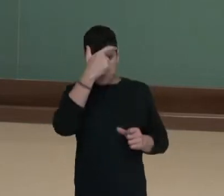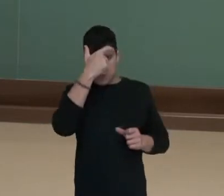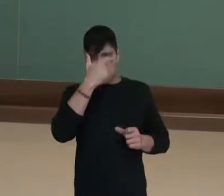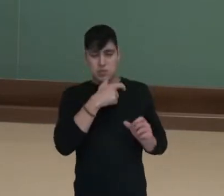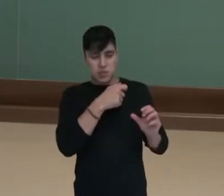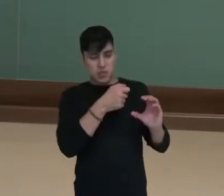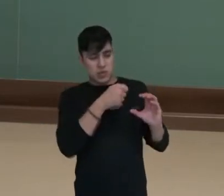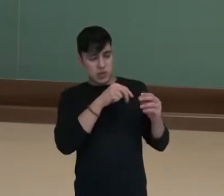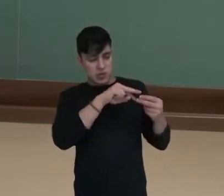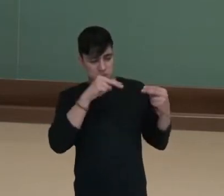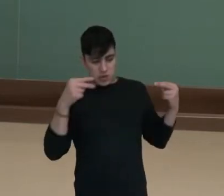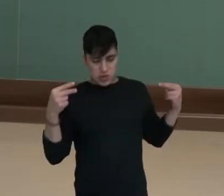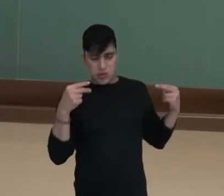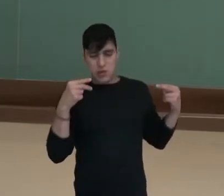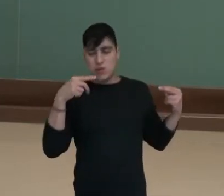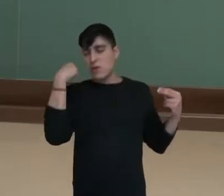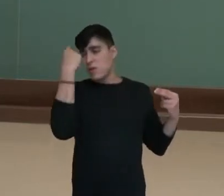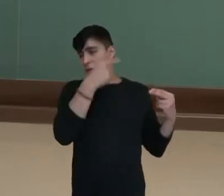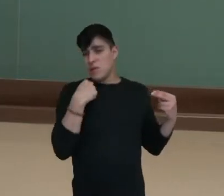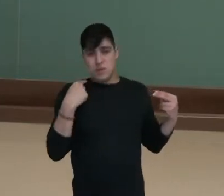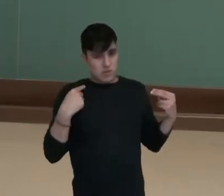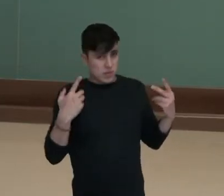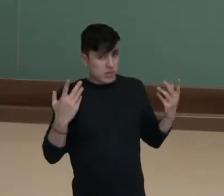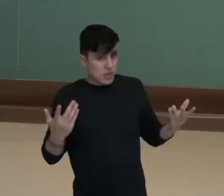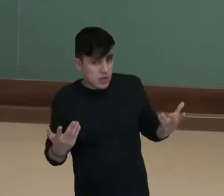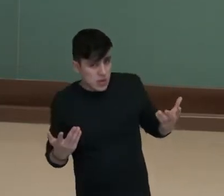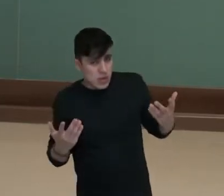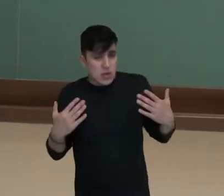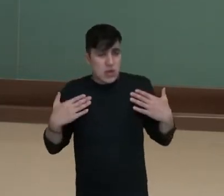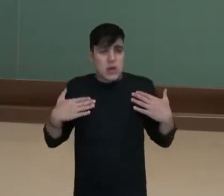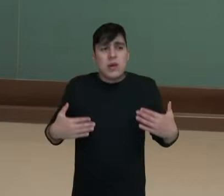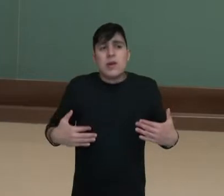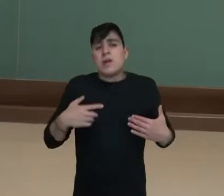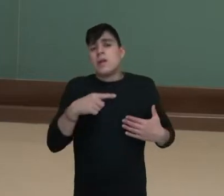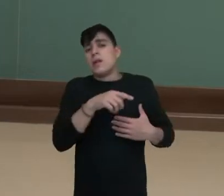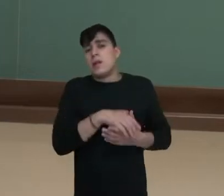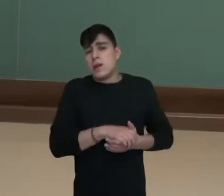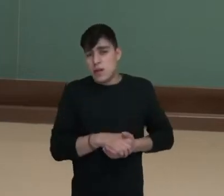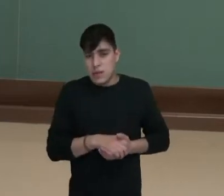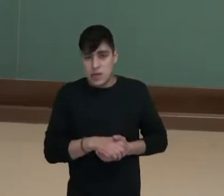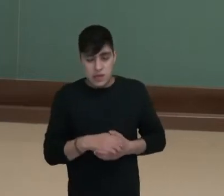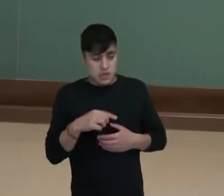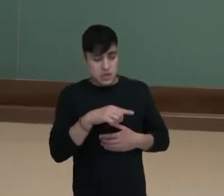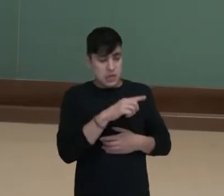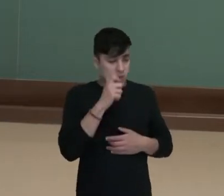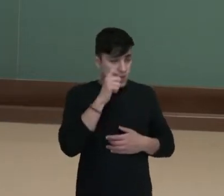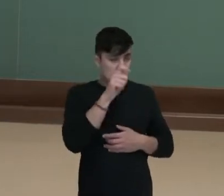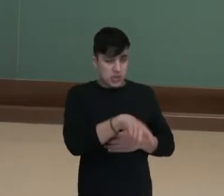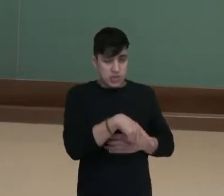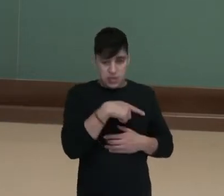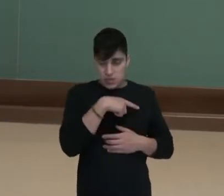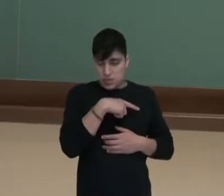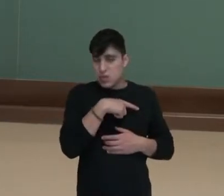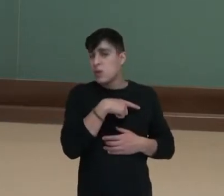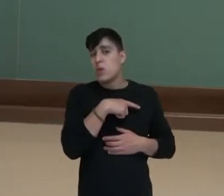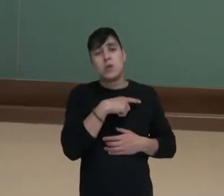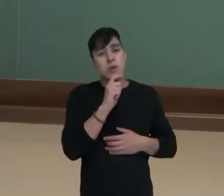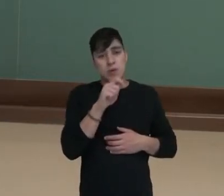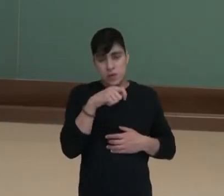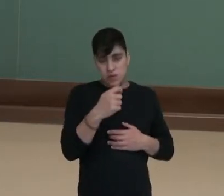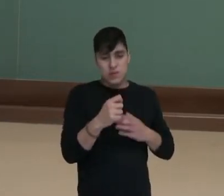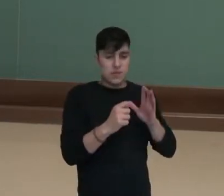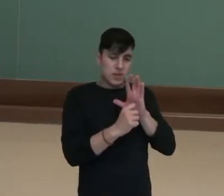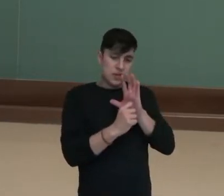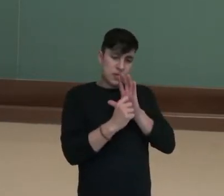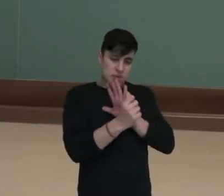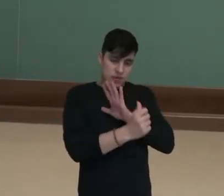genética, né, do fenótipo, né, das características físicas do indivíduo? Então, essa menina tem uma síndrome chamada síndrome de